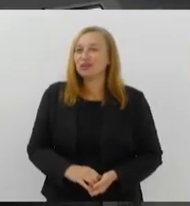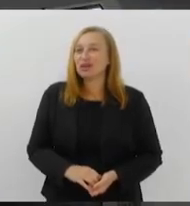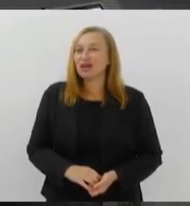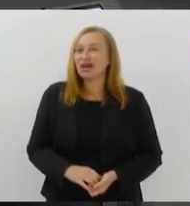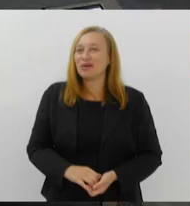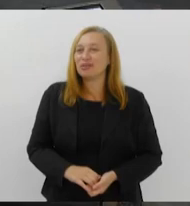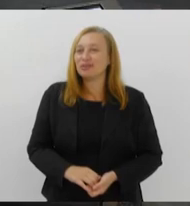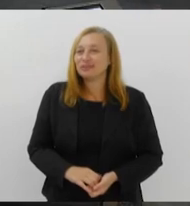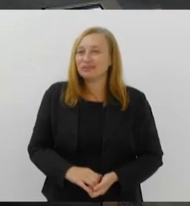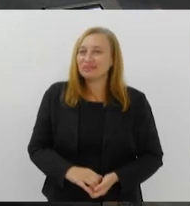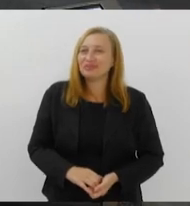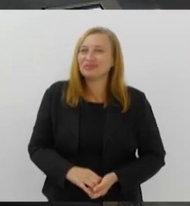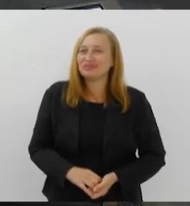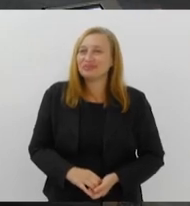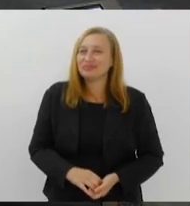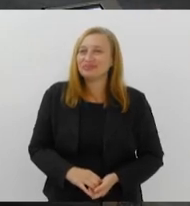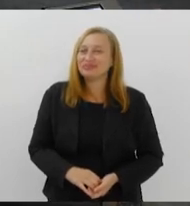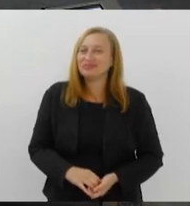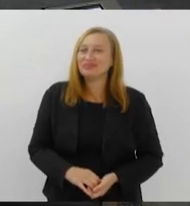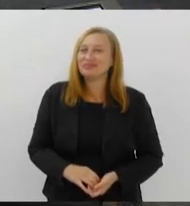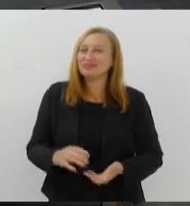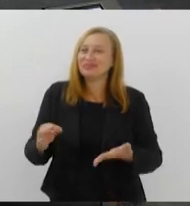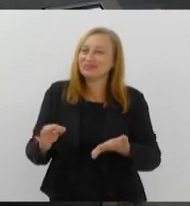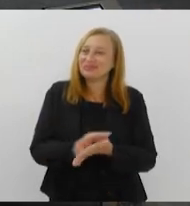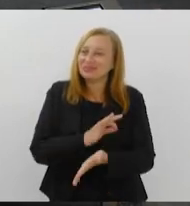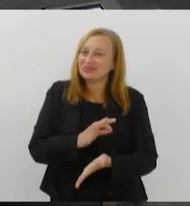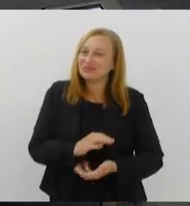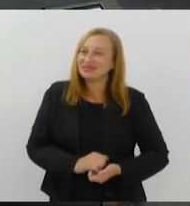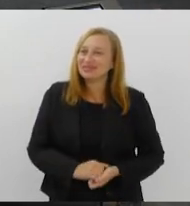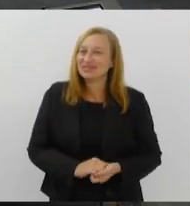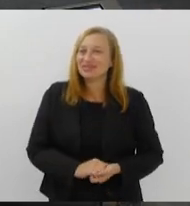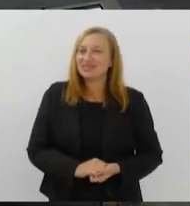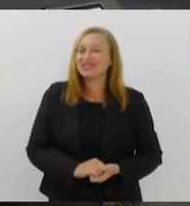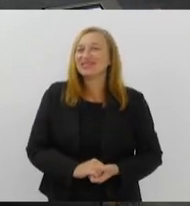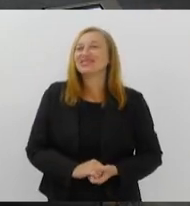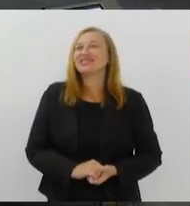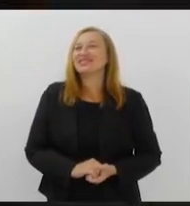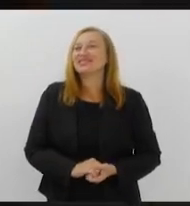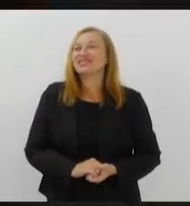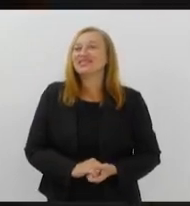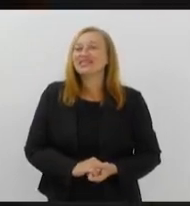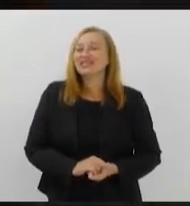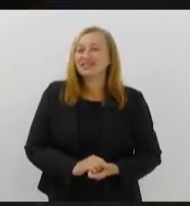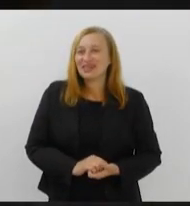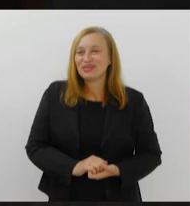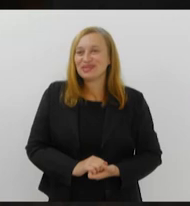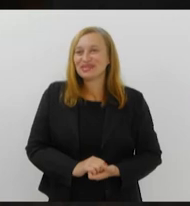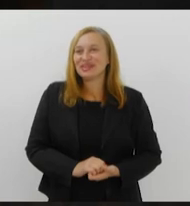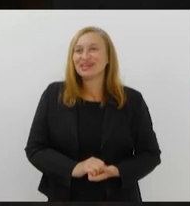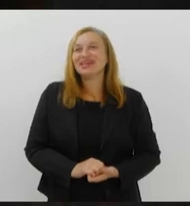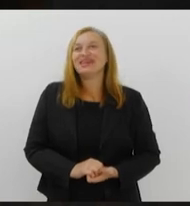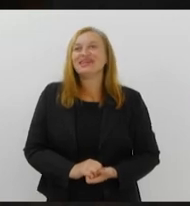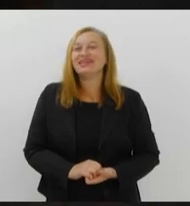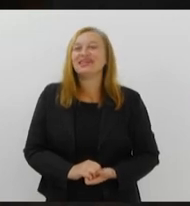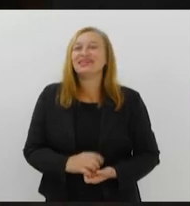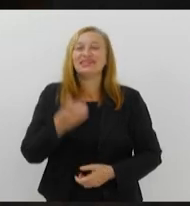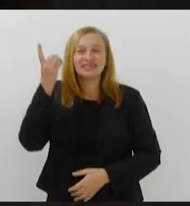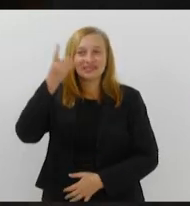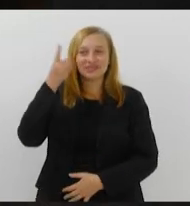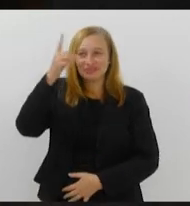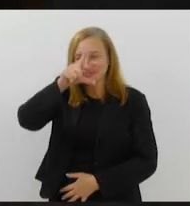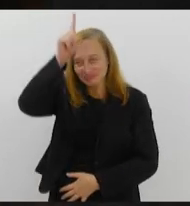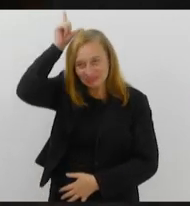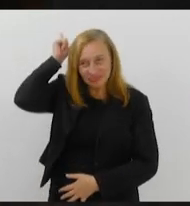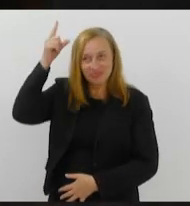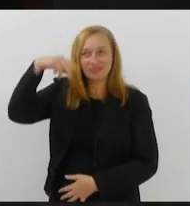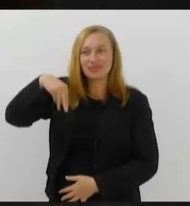Vai autógrafo. Aí aqui agora na sequência, o deputado Thiago Rangel, Luiz Paulo, depois vem